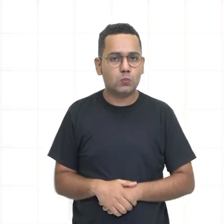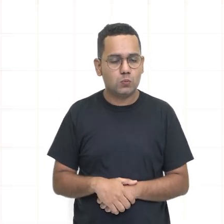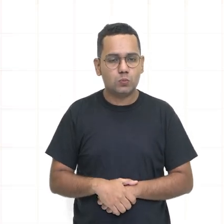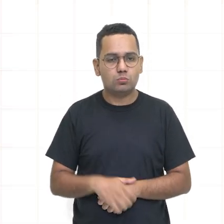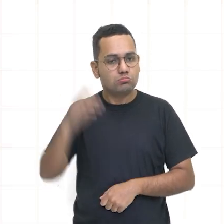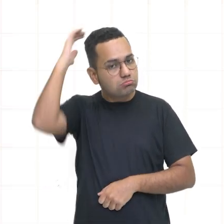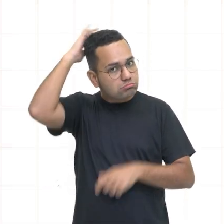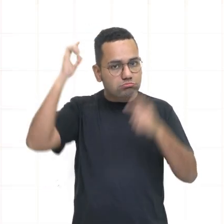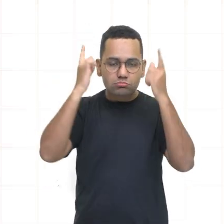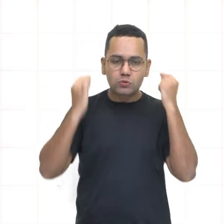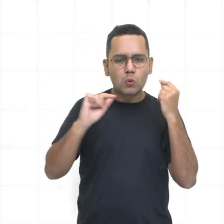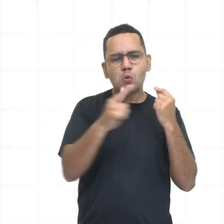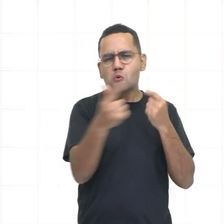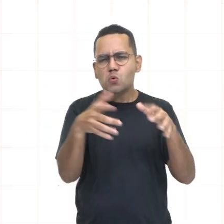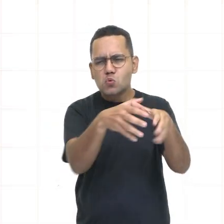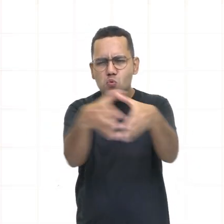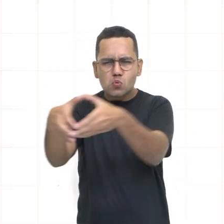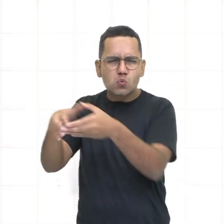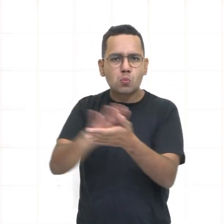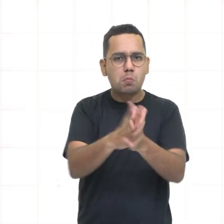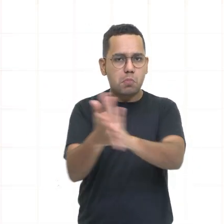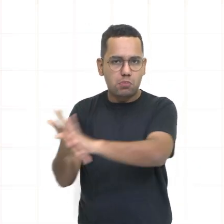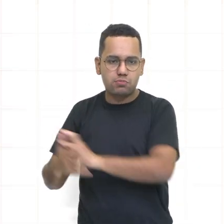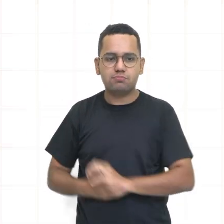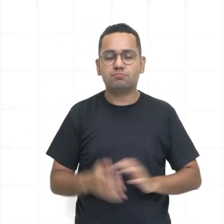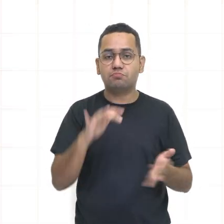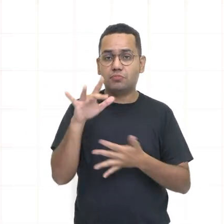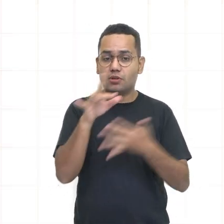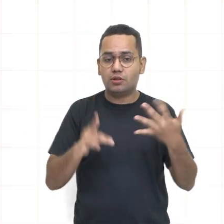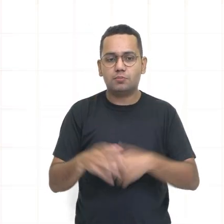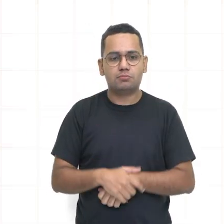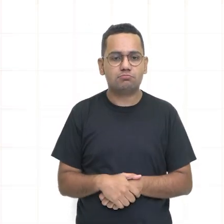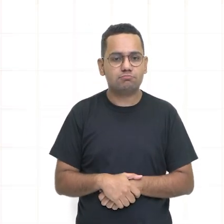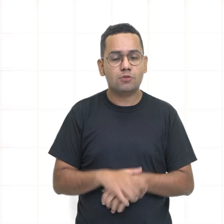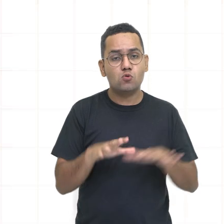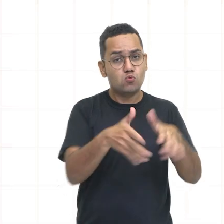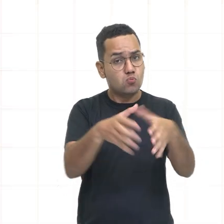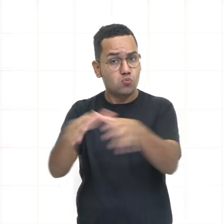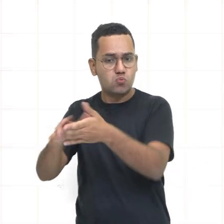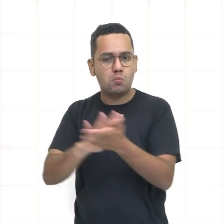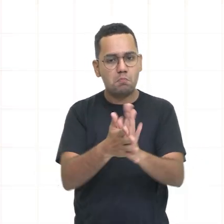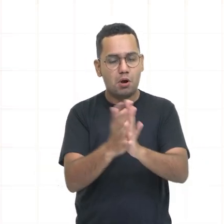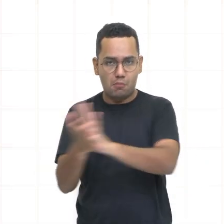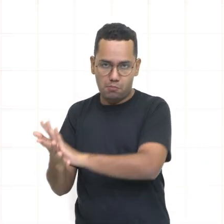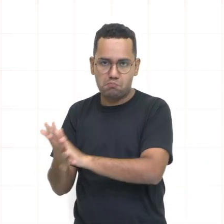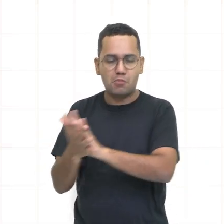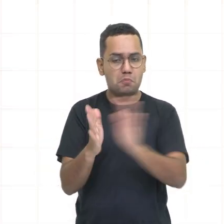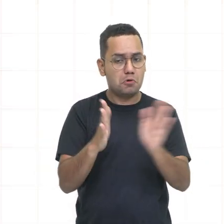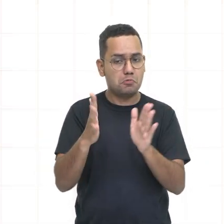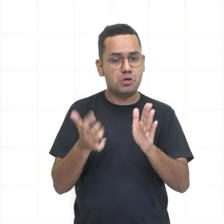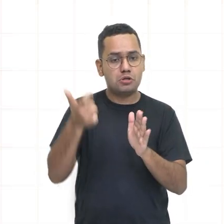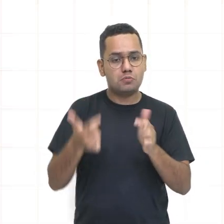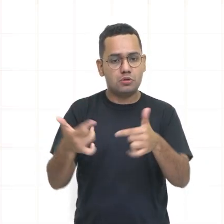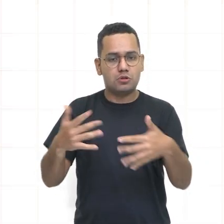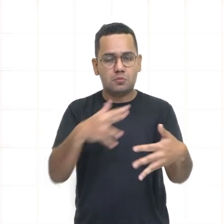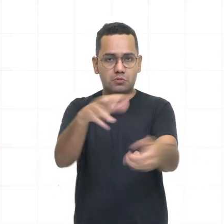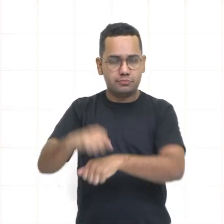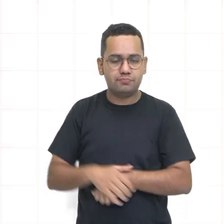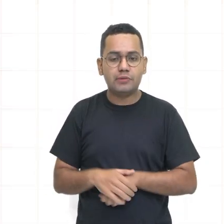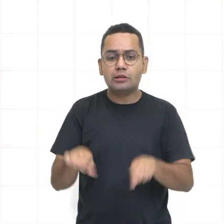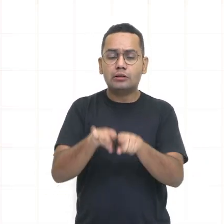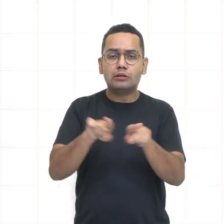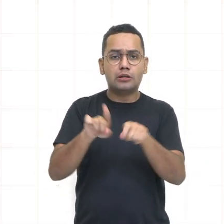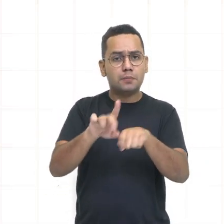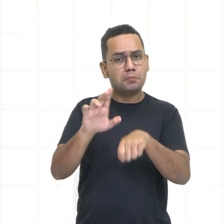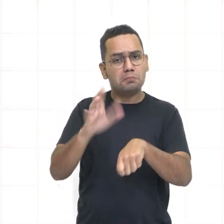Mundial, judeus e outras vítimas do Holocausto. Detalhamento, as vítimas do Holocausto durante a Segunda Guerra Mundial e